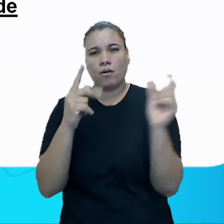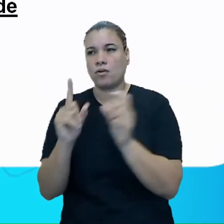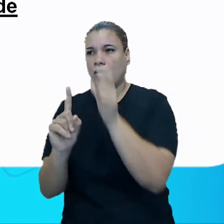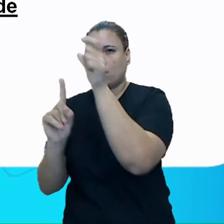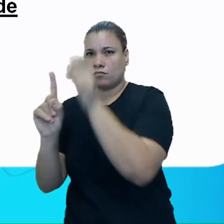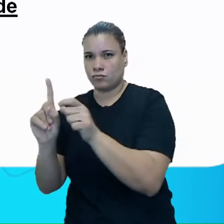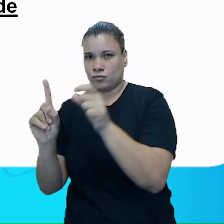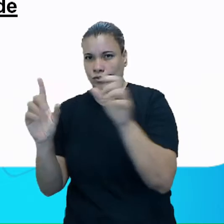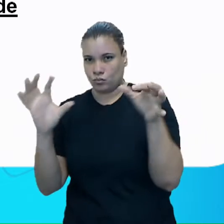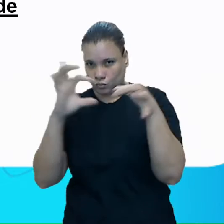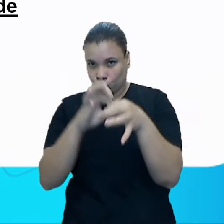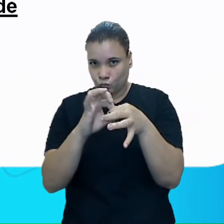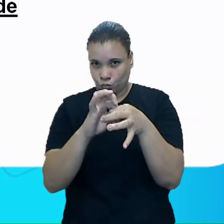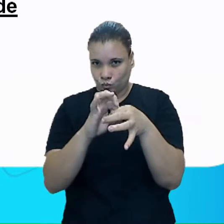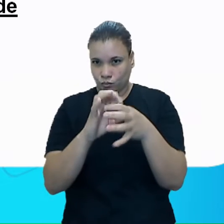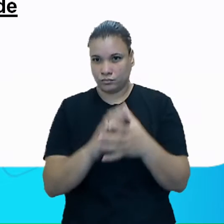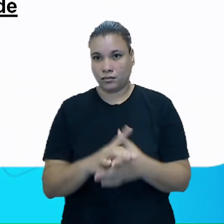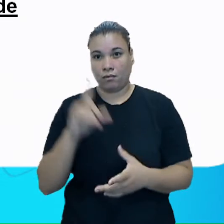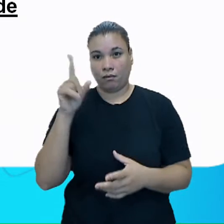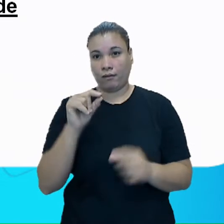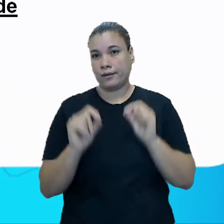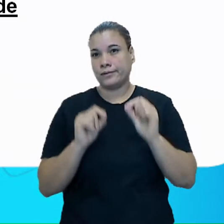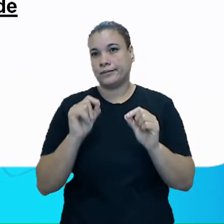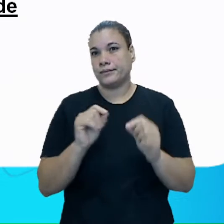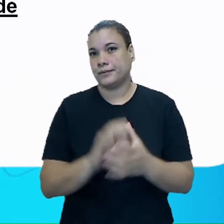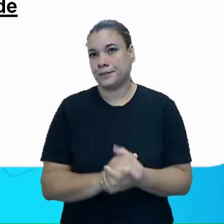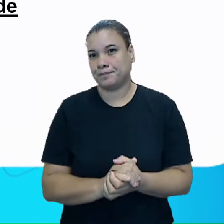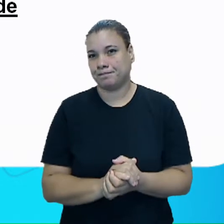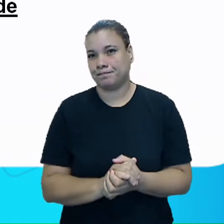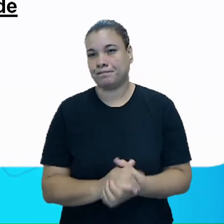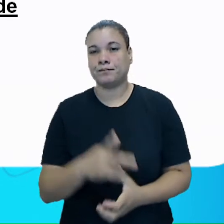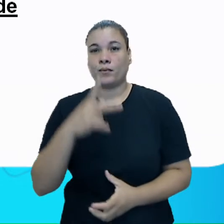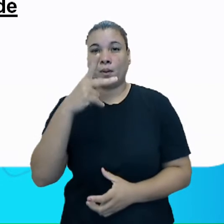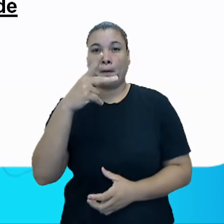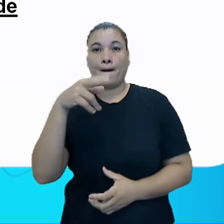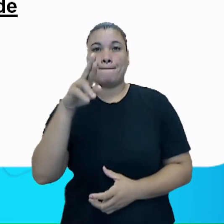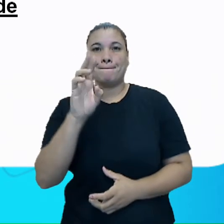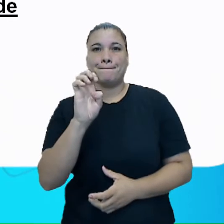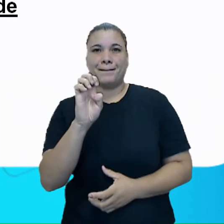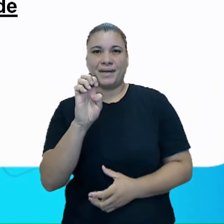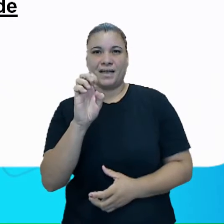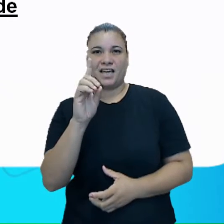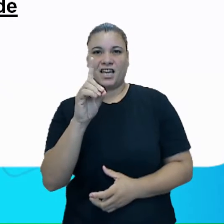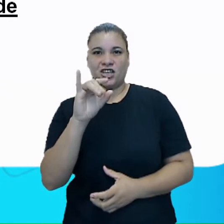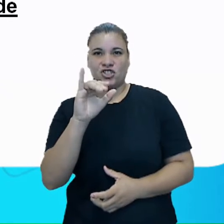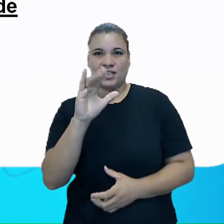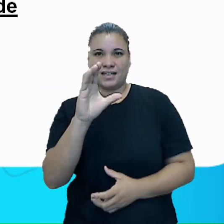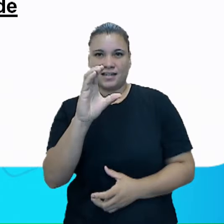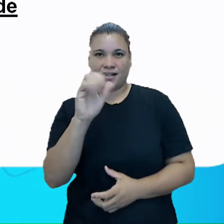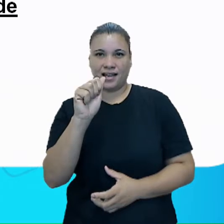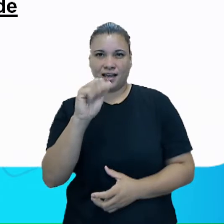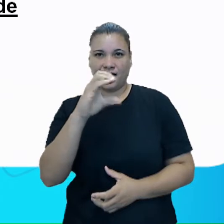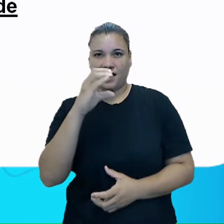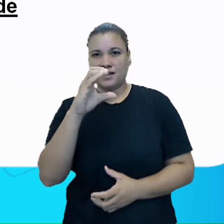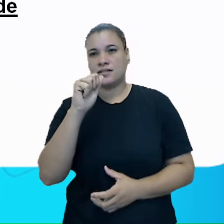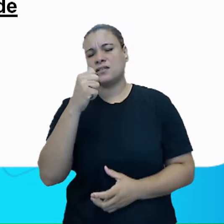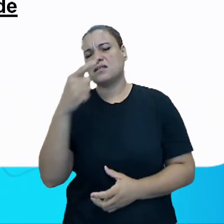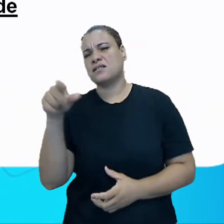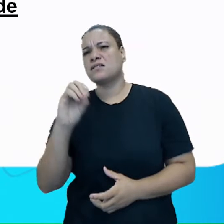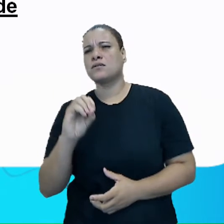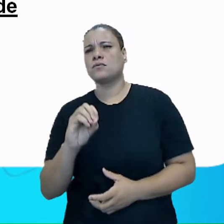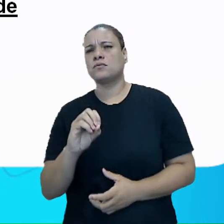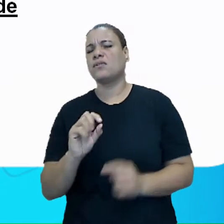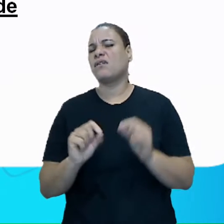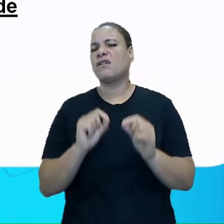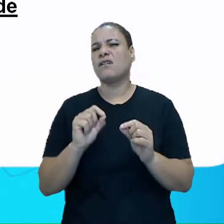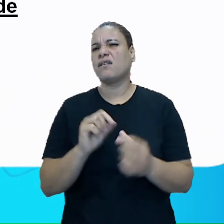outro assunto, predicação verbal. Precisamos observar bem esse termo, predicação